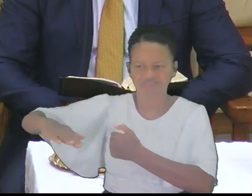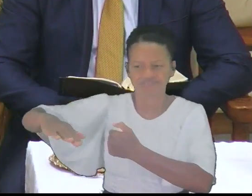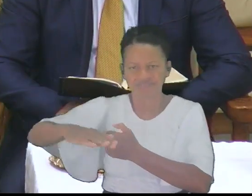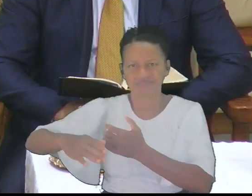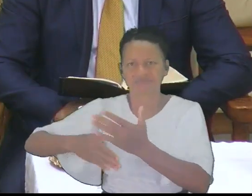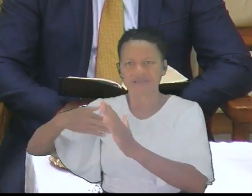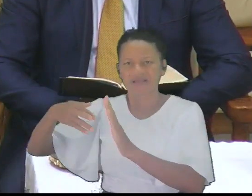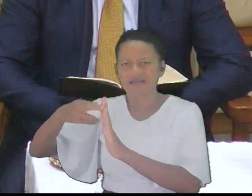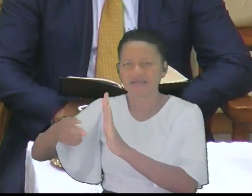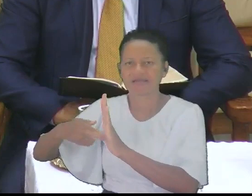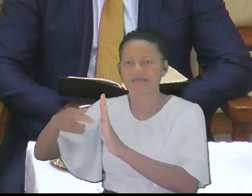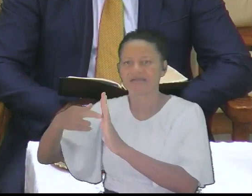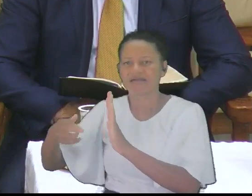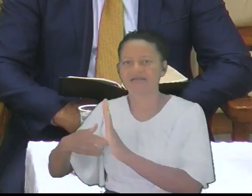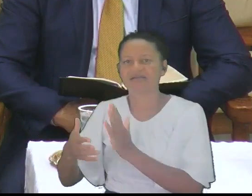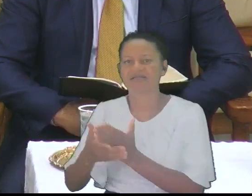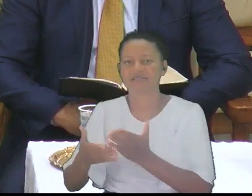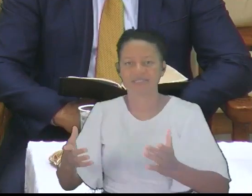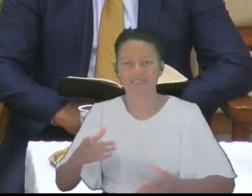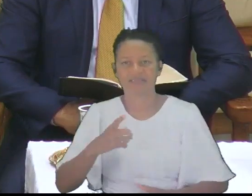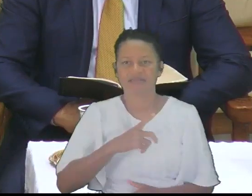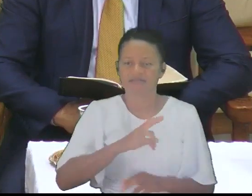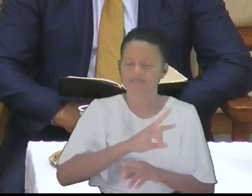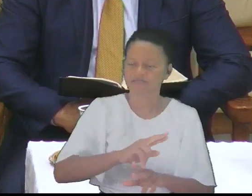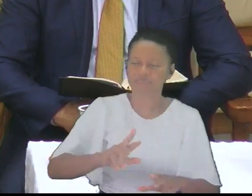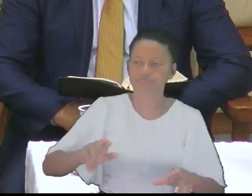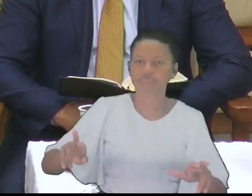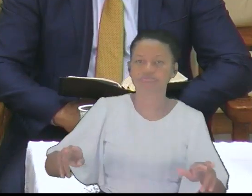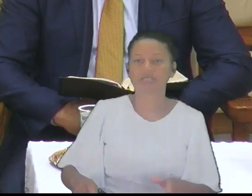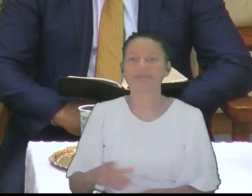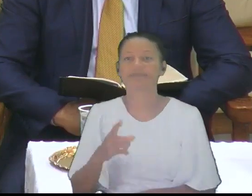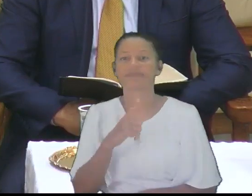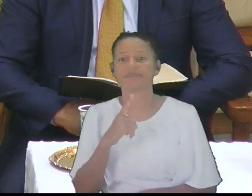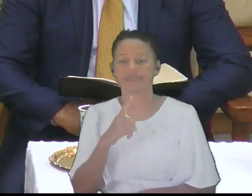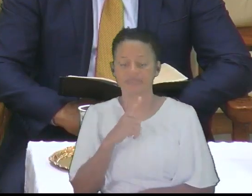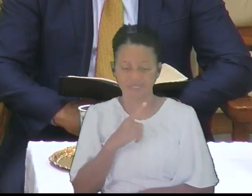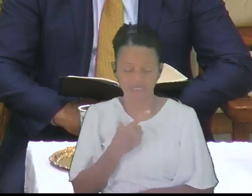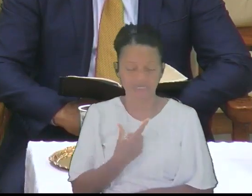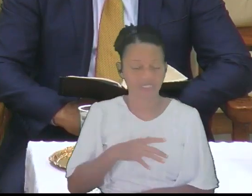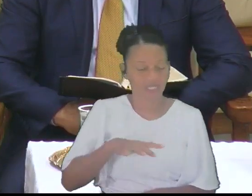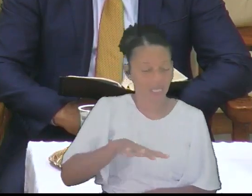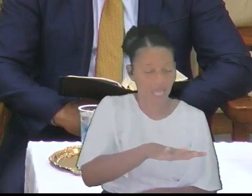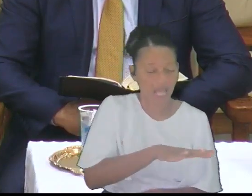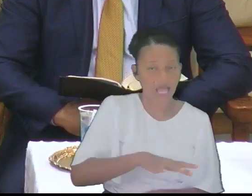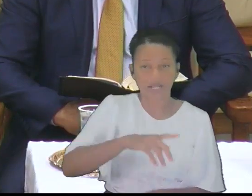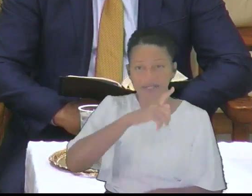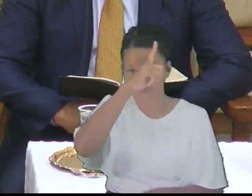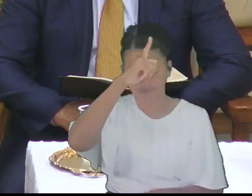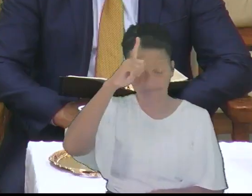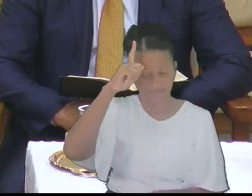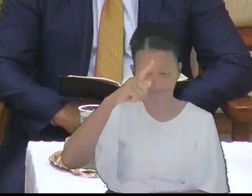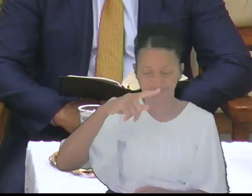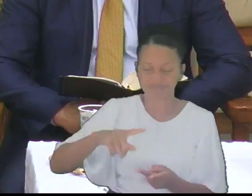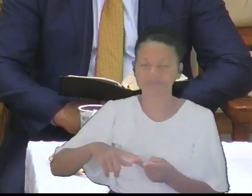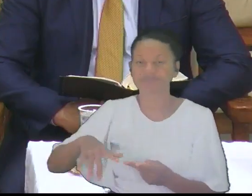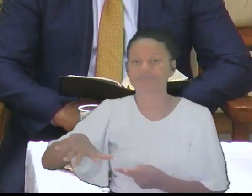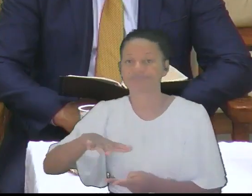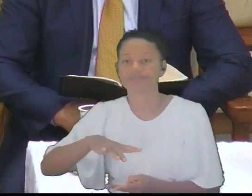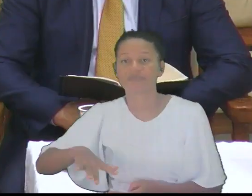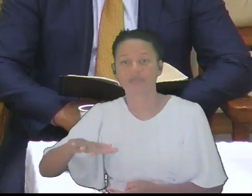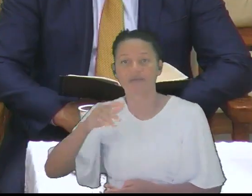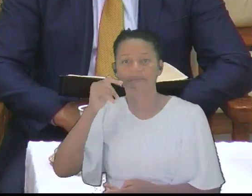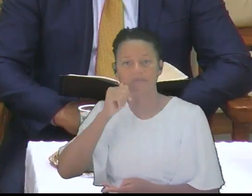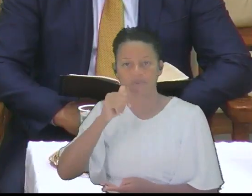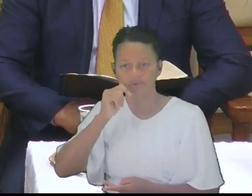barreiras, aqueles múltiplos pátios, havia o pátio dos gentios, havia o pátio das